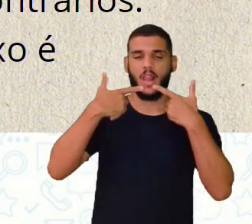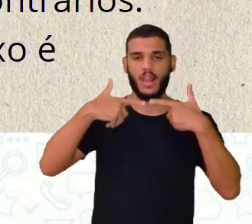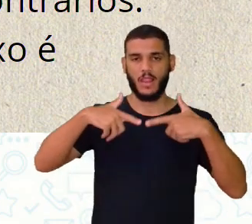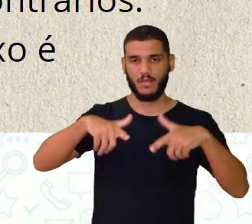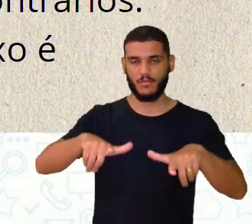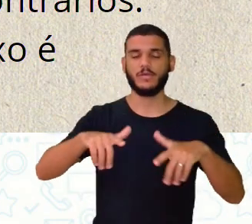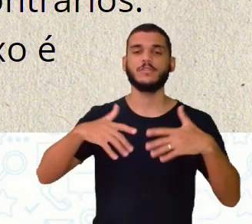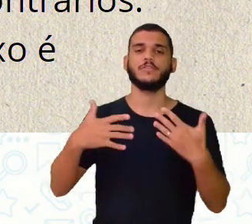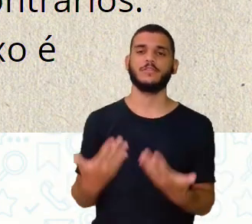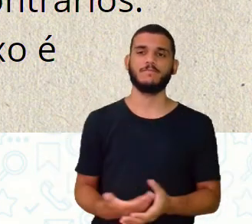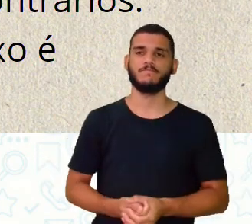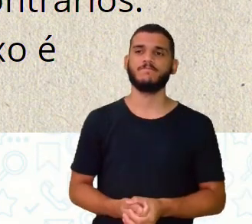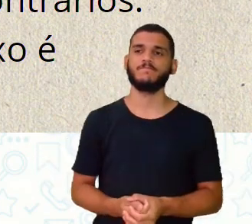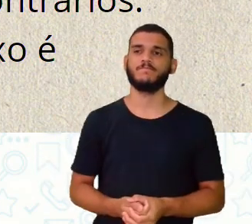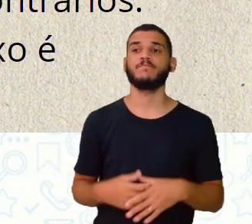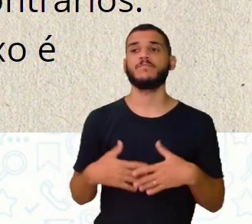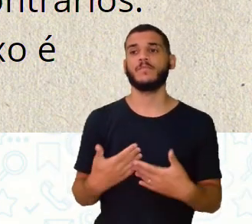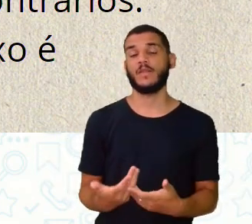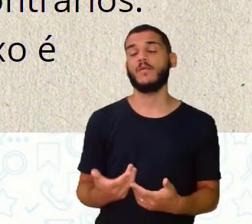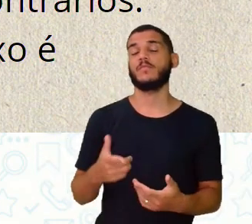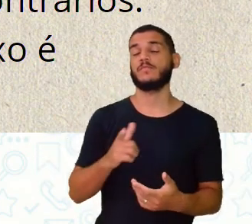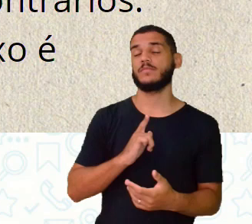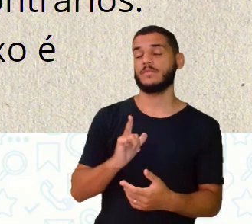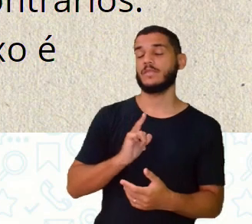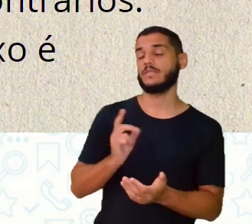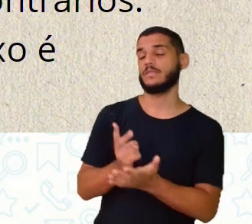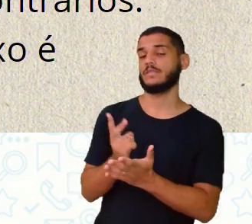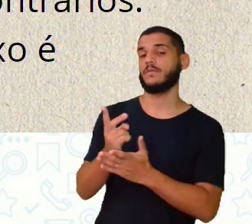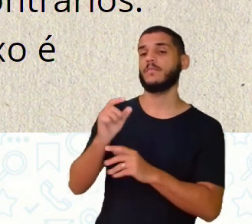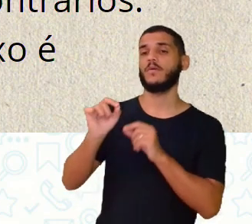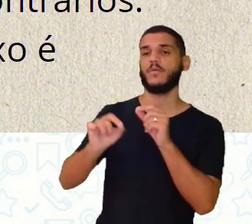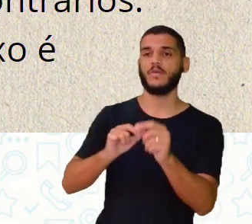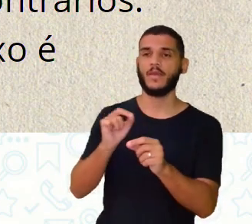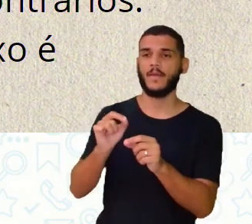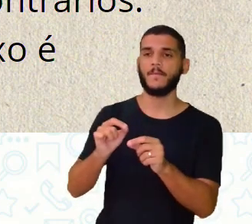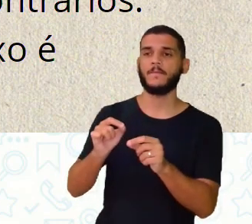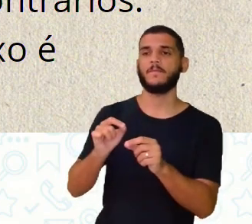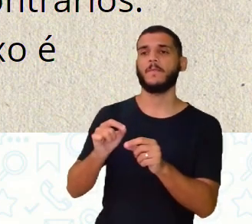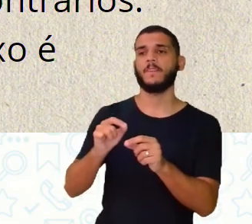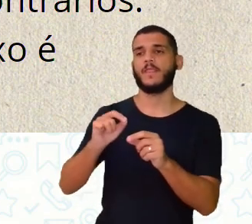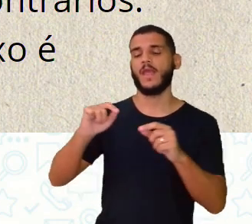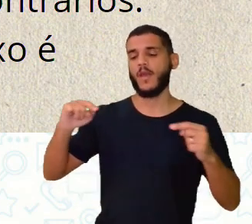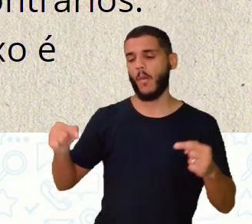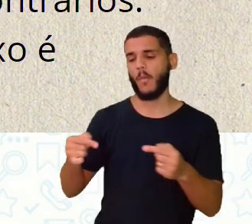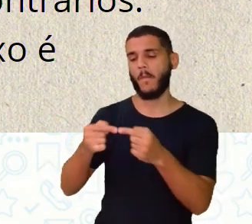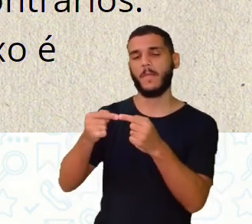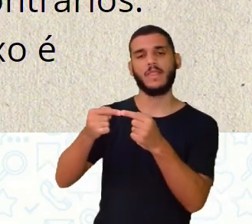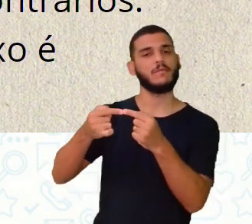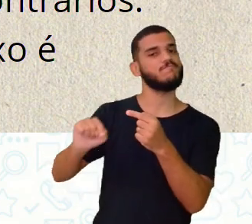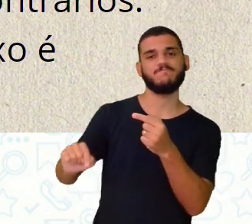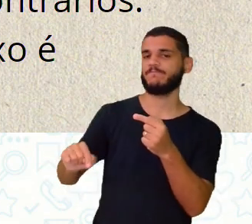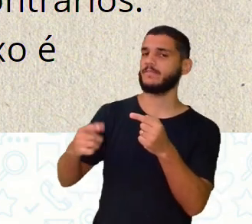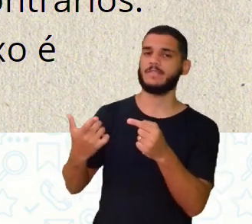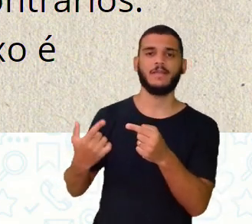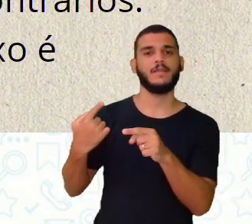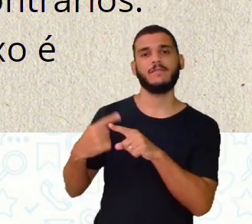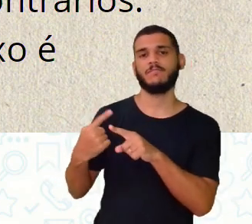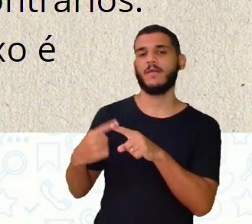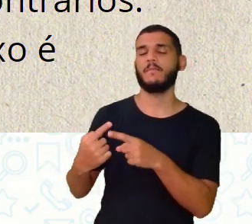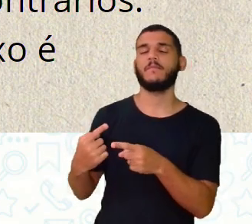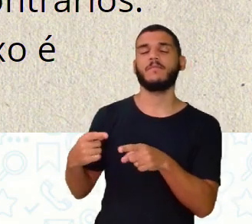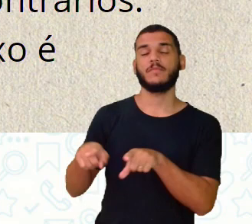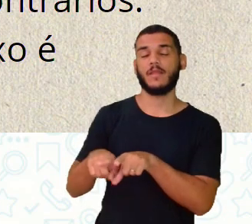linguagem, não é? Em um paradoxo, rompe-se, não é, com a lógica, com o